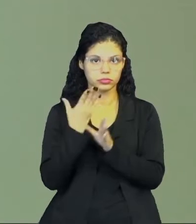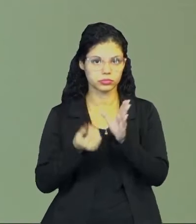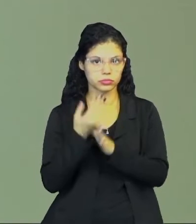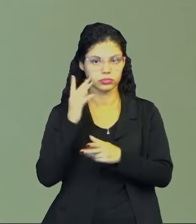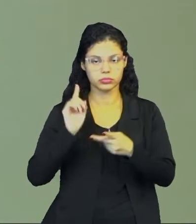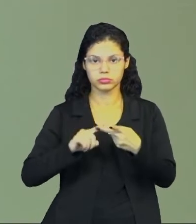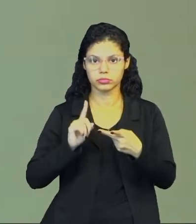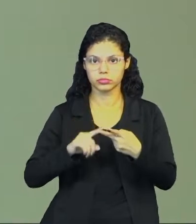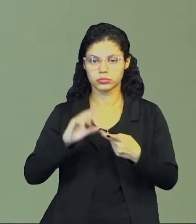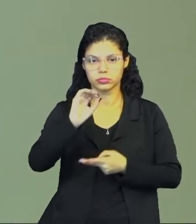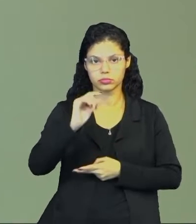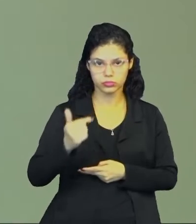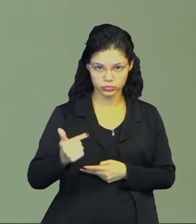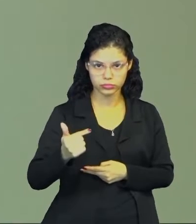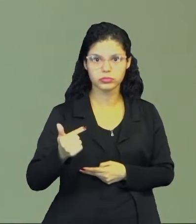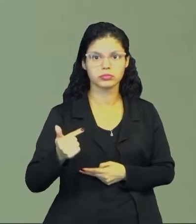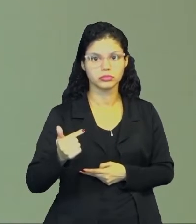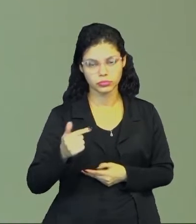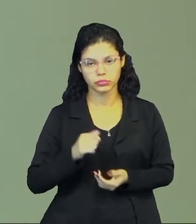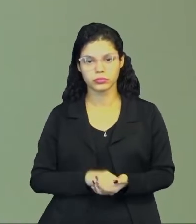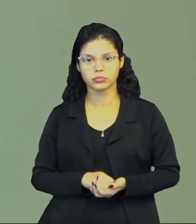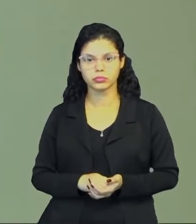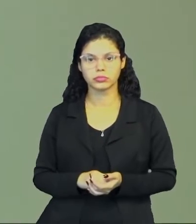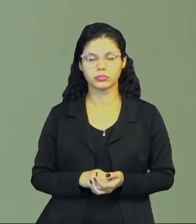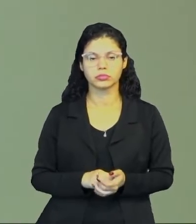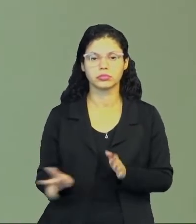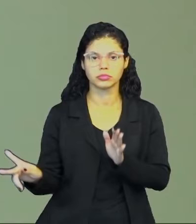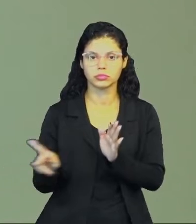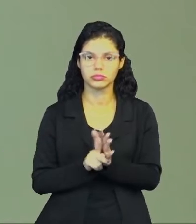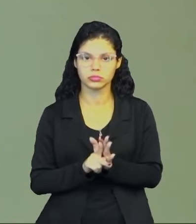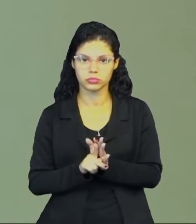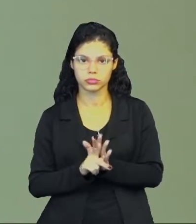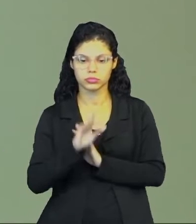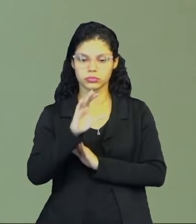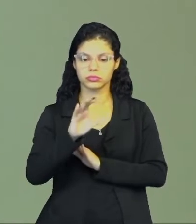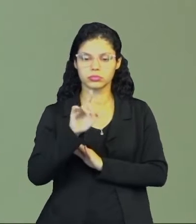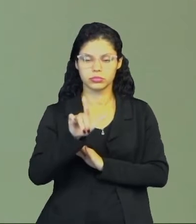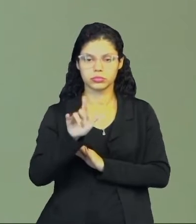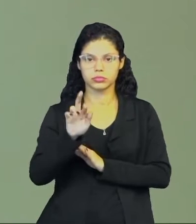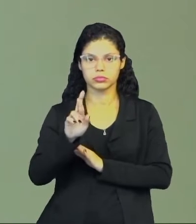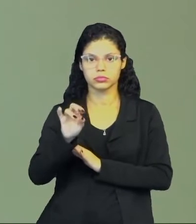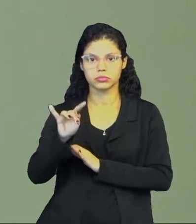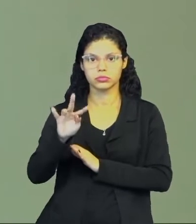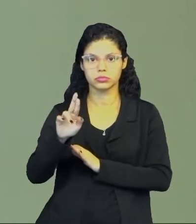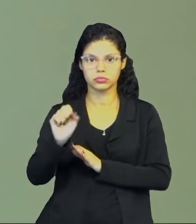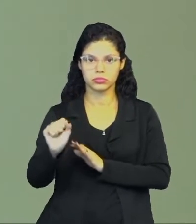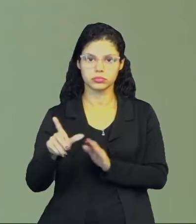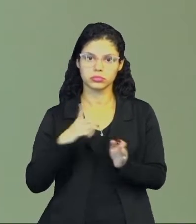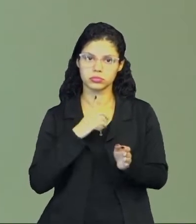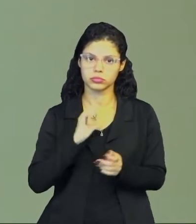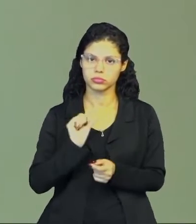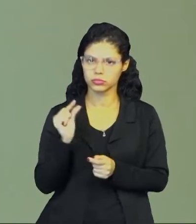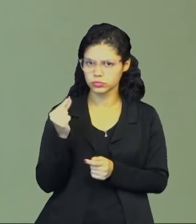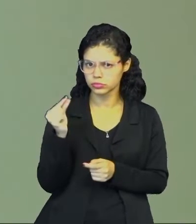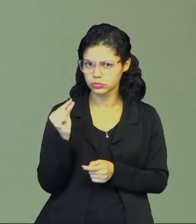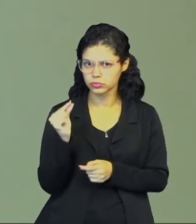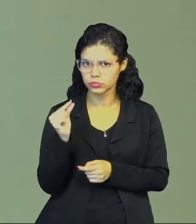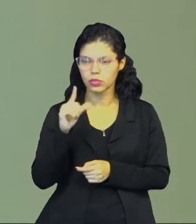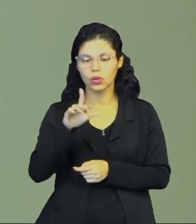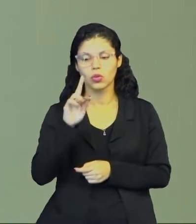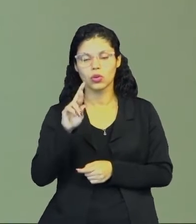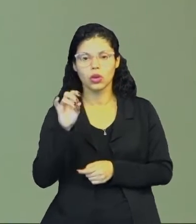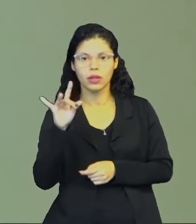produtoras aí de oxigênio no planeta. O fato de o próprio nome ser clorófita significa então que ela tem um pigmento chamado de